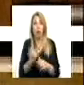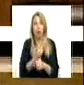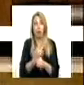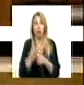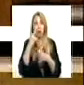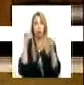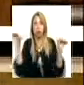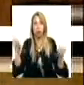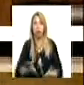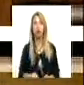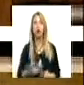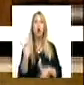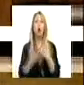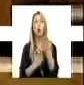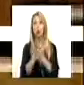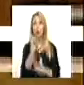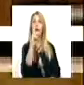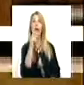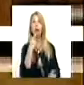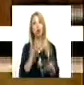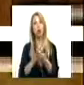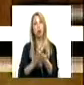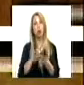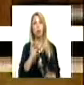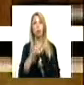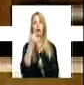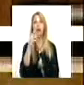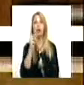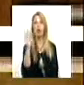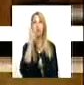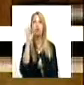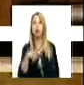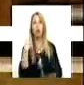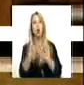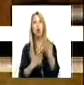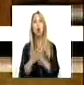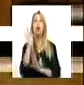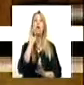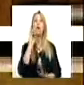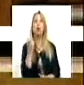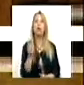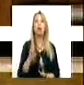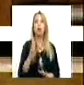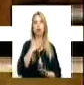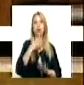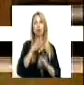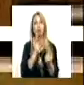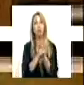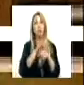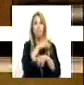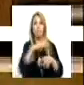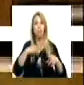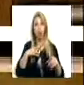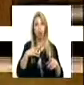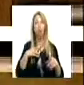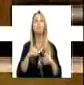públicos, continuaria o IVA da restauração a 23%, continuariam os valores das taxas moderadoras,